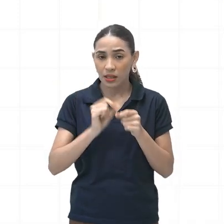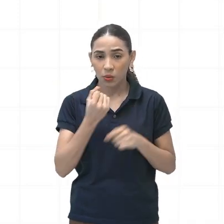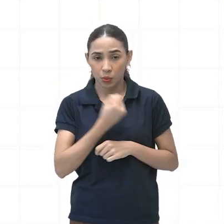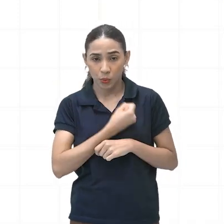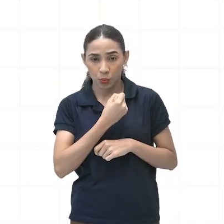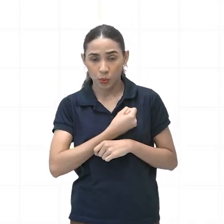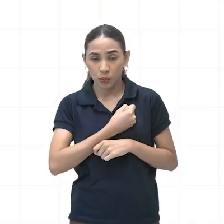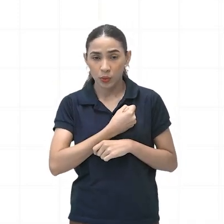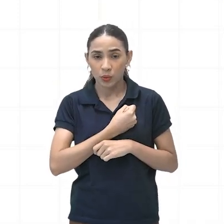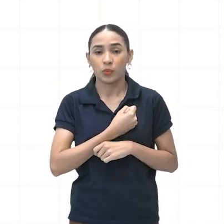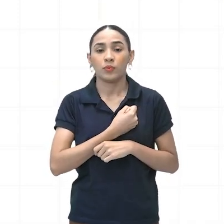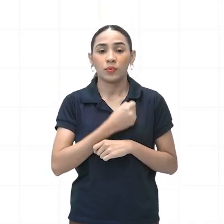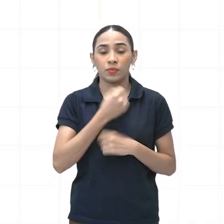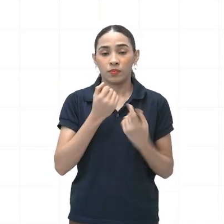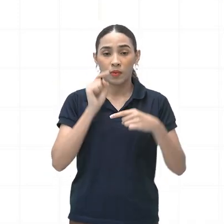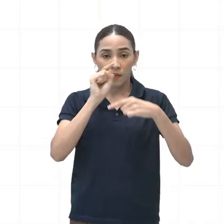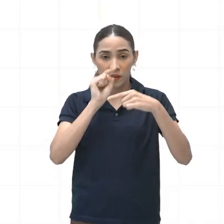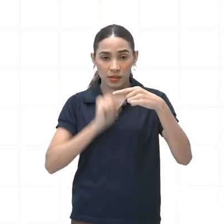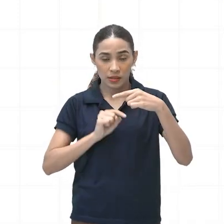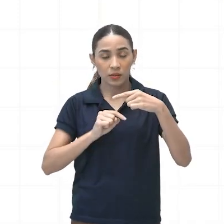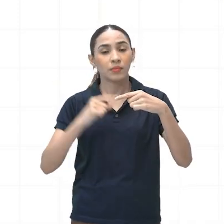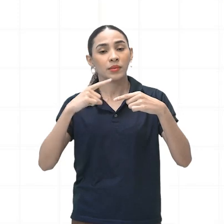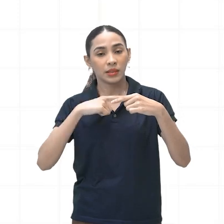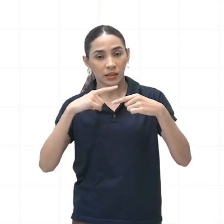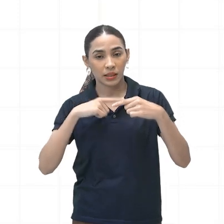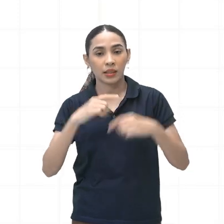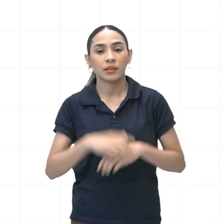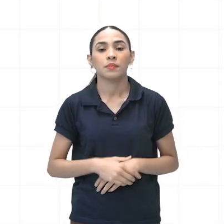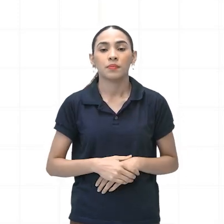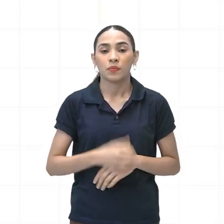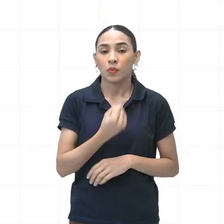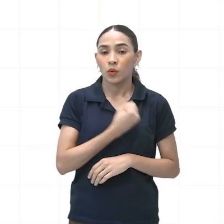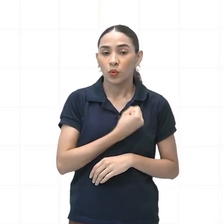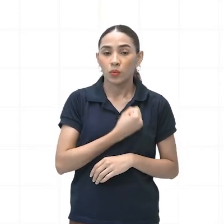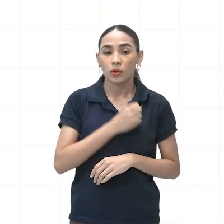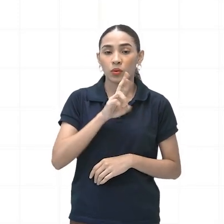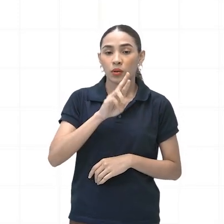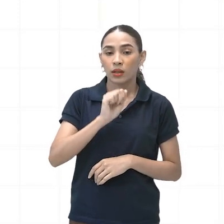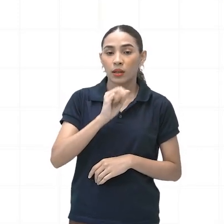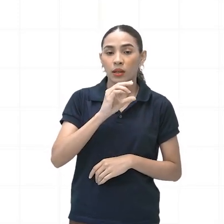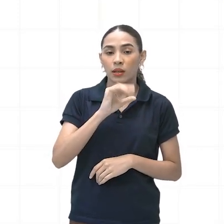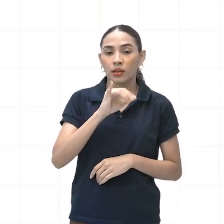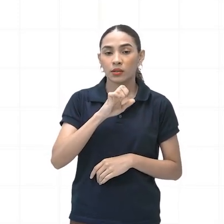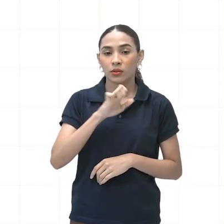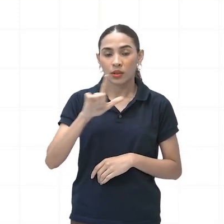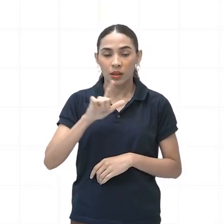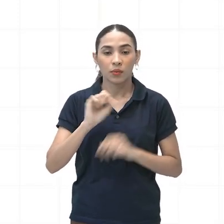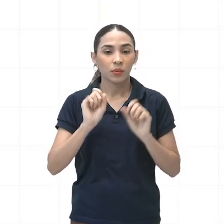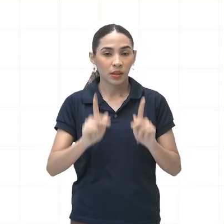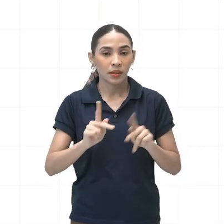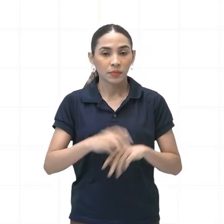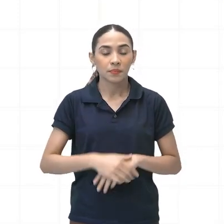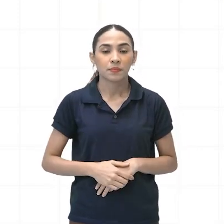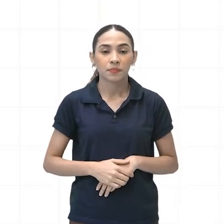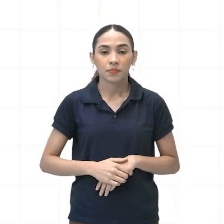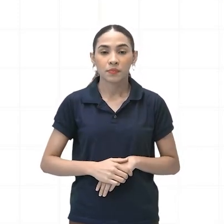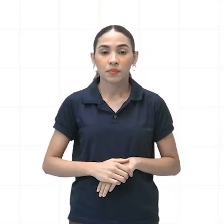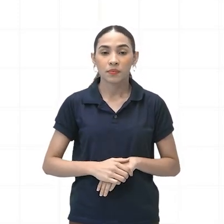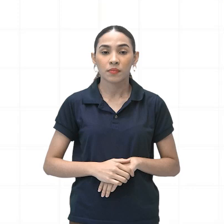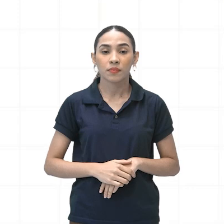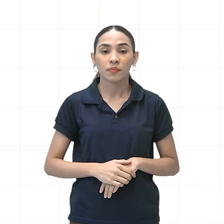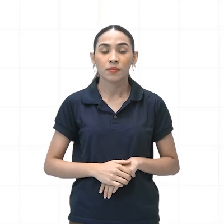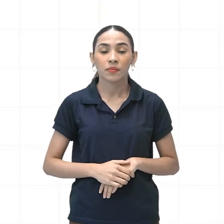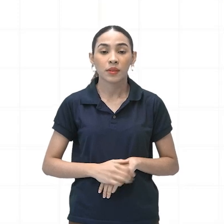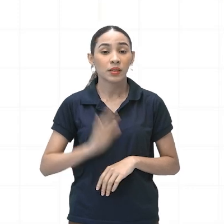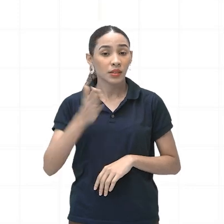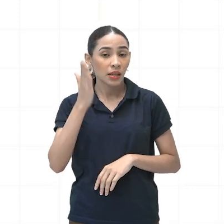na forma de fração, eu tenho um número racional. Tudo bem? Então,